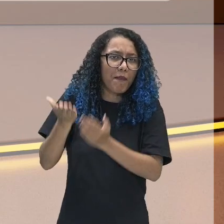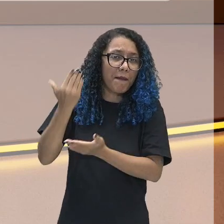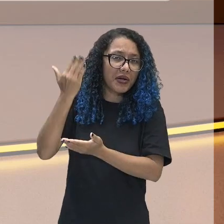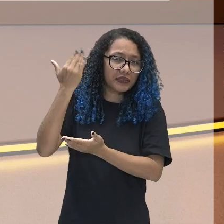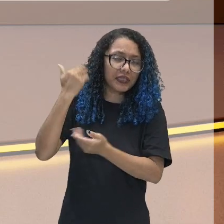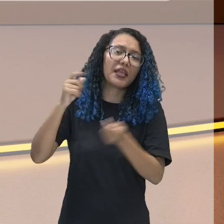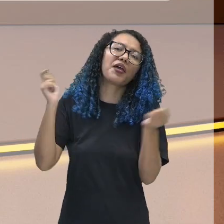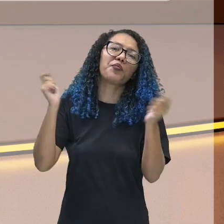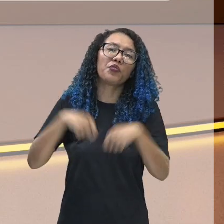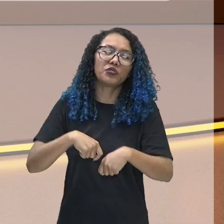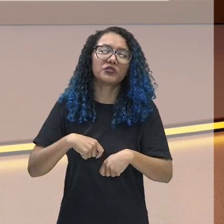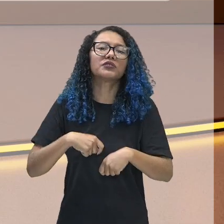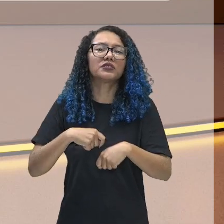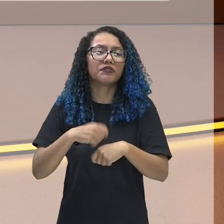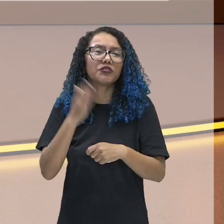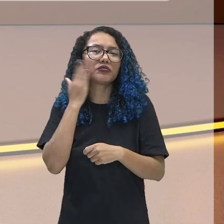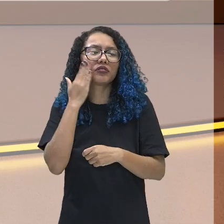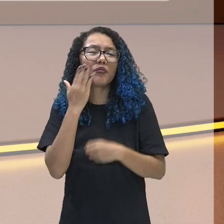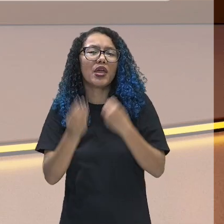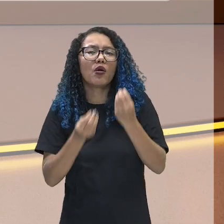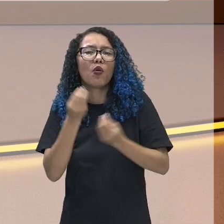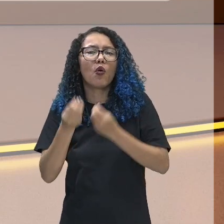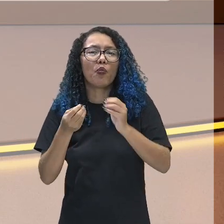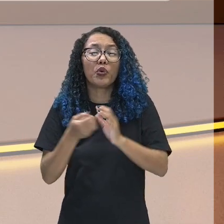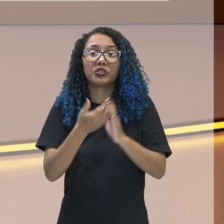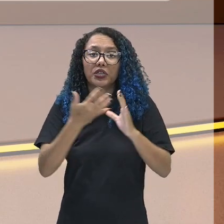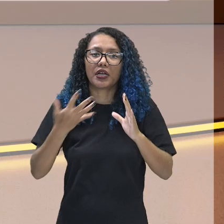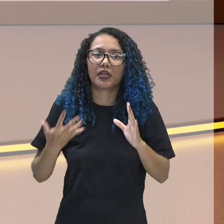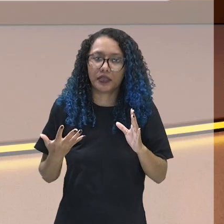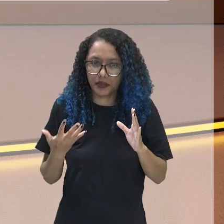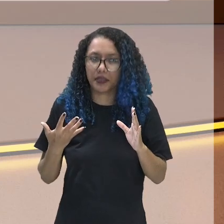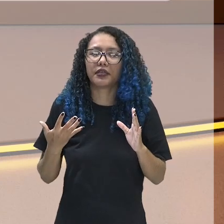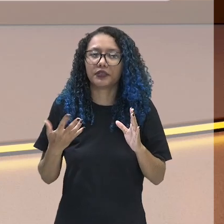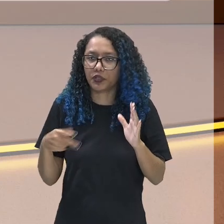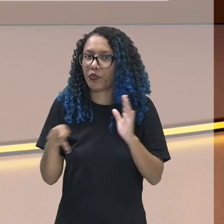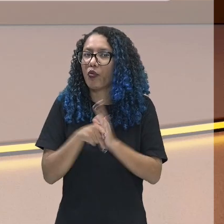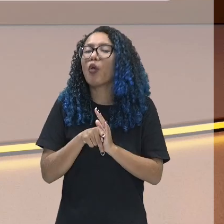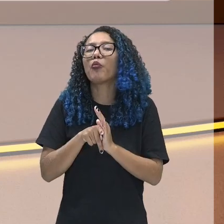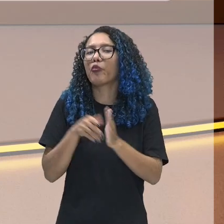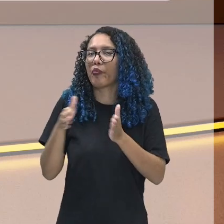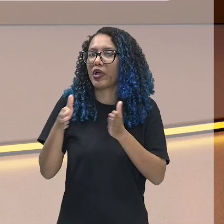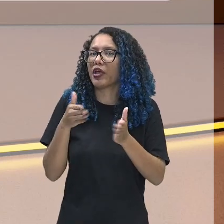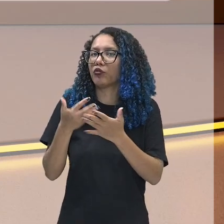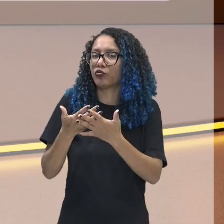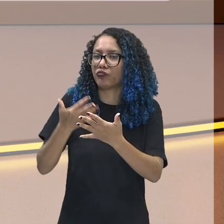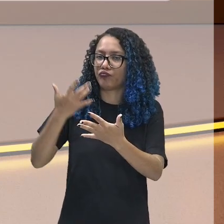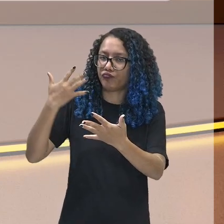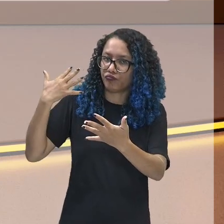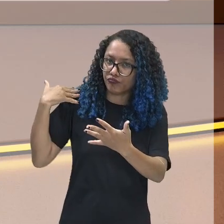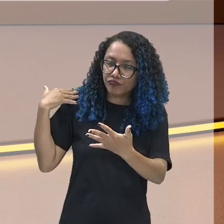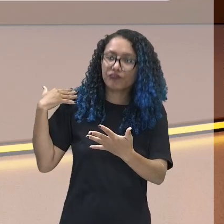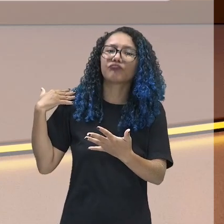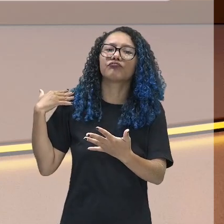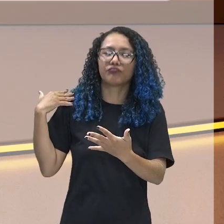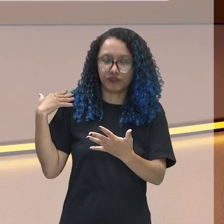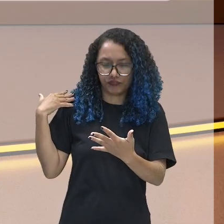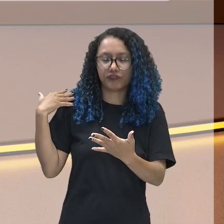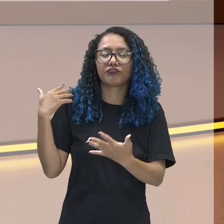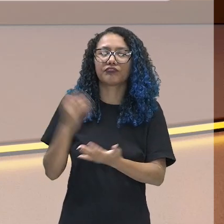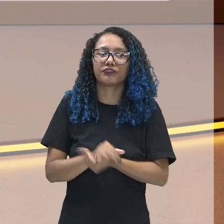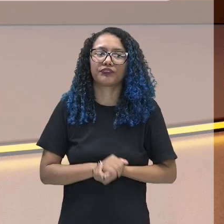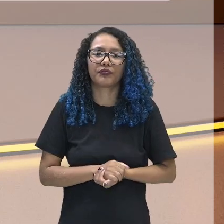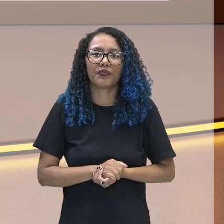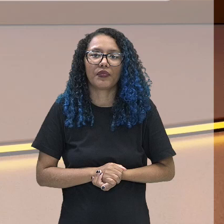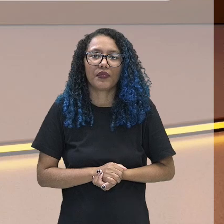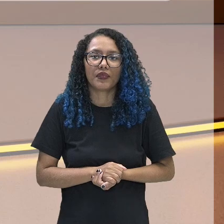descrever algumas das características desse momento da história dos hominídeos, que no caso era a pré-história.